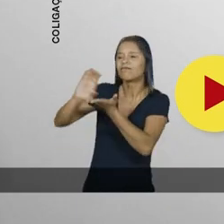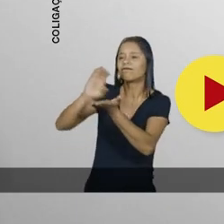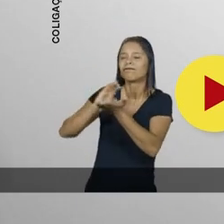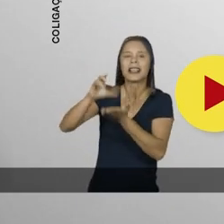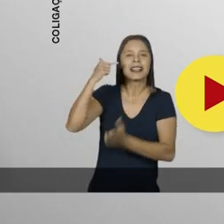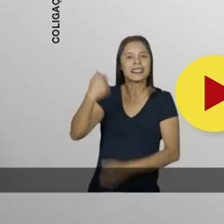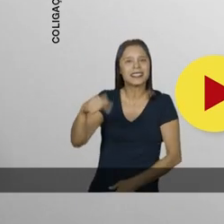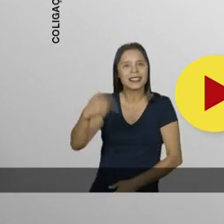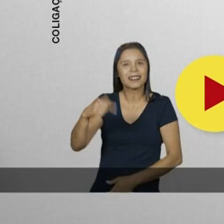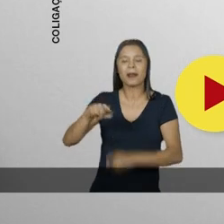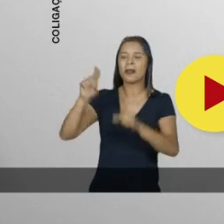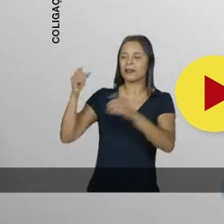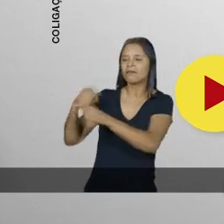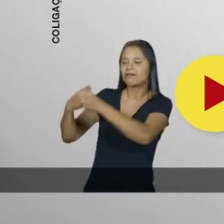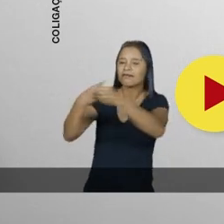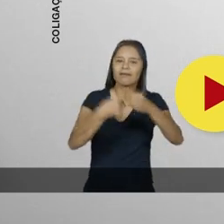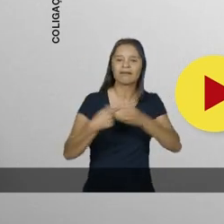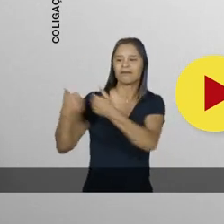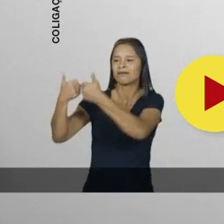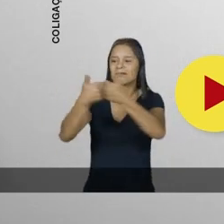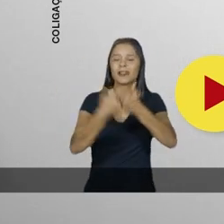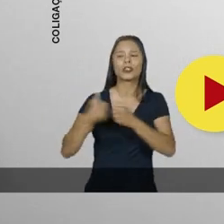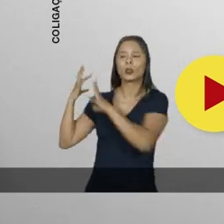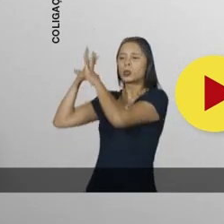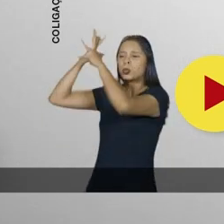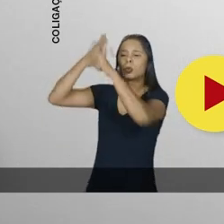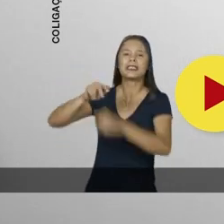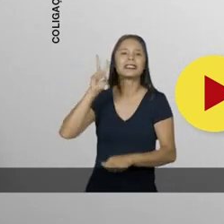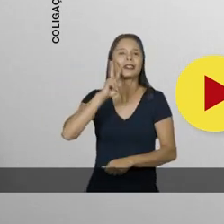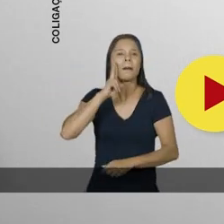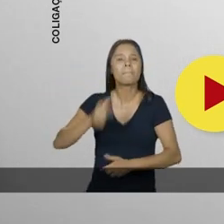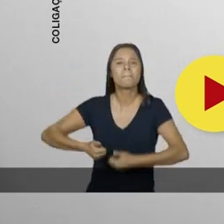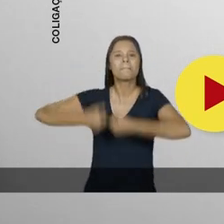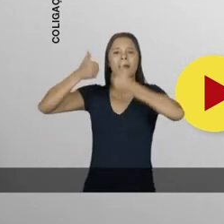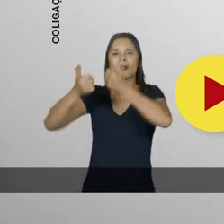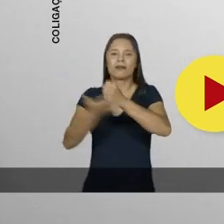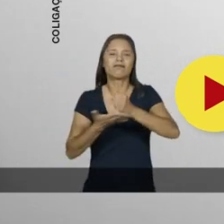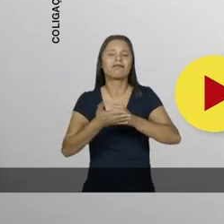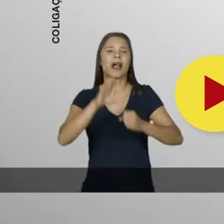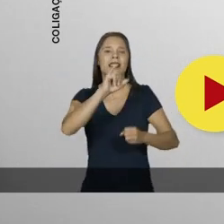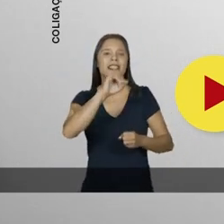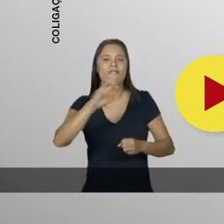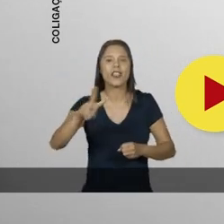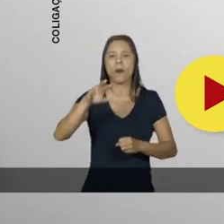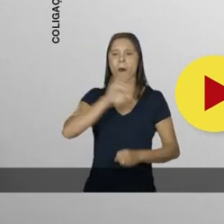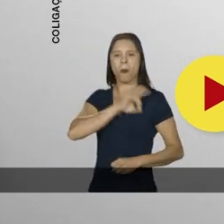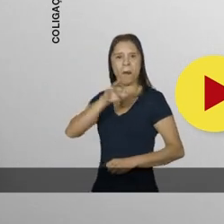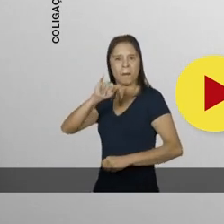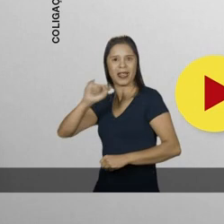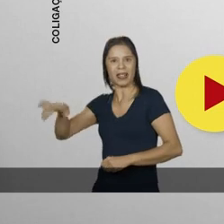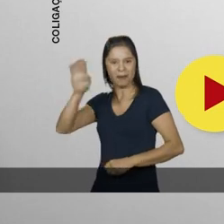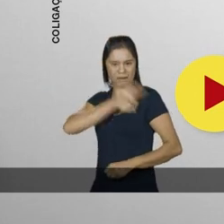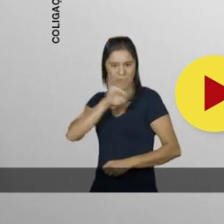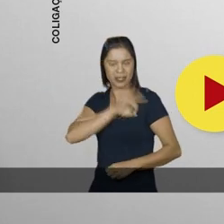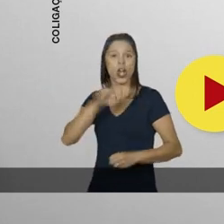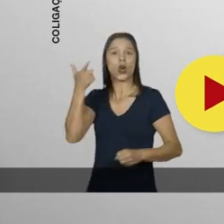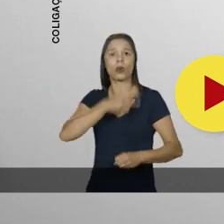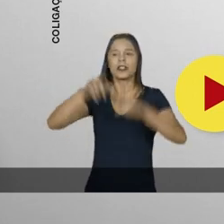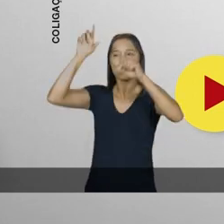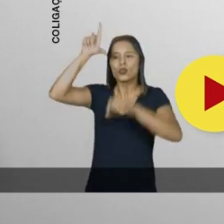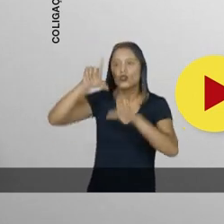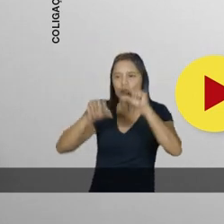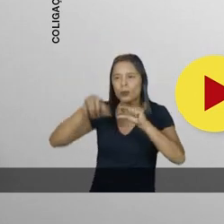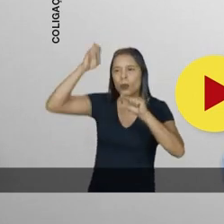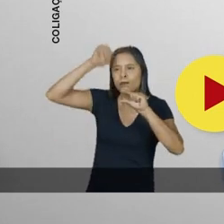para Sete Lagoas e região em toda a história. Melhorei a estrutura das polícias militar e civil, o que garantiu a queda da